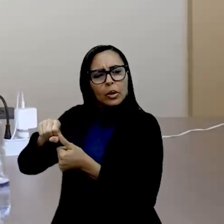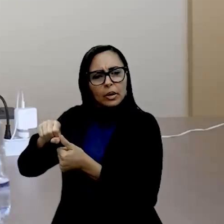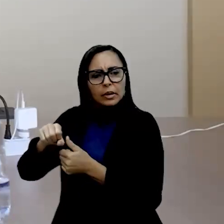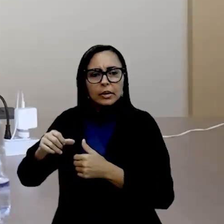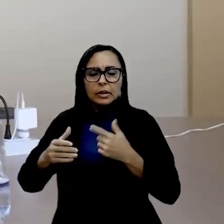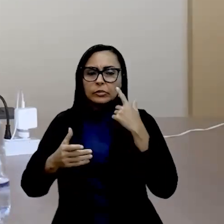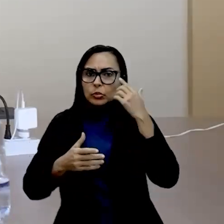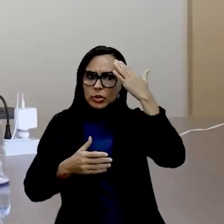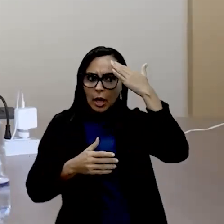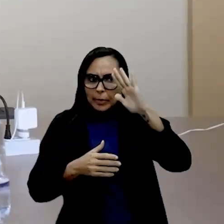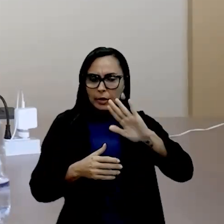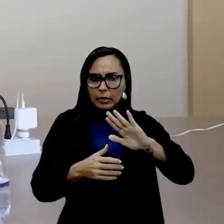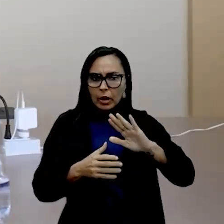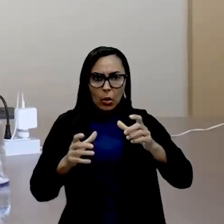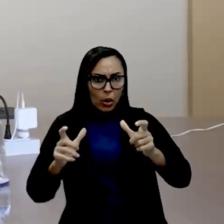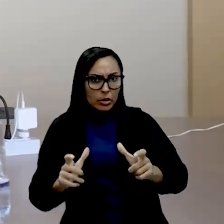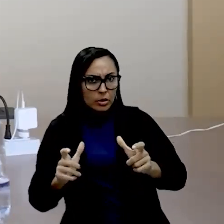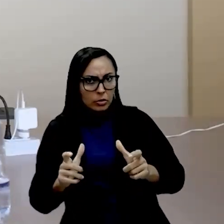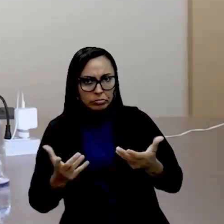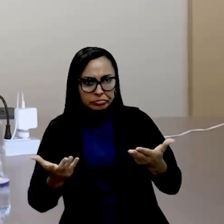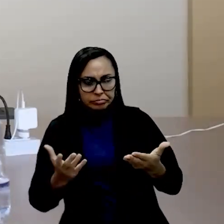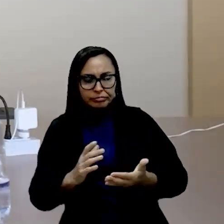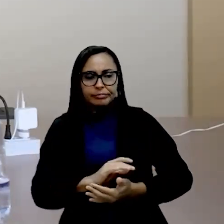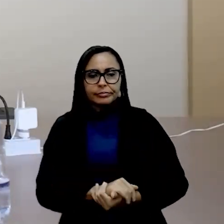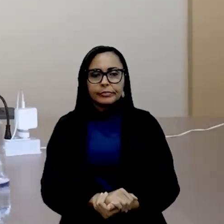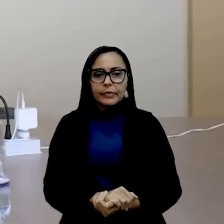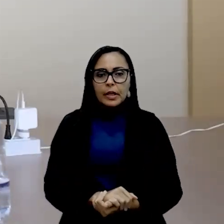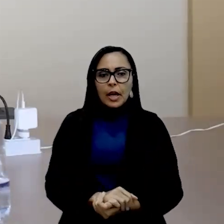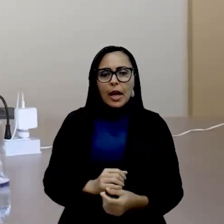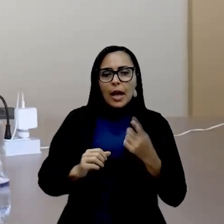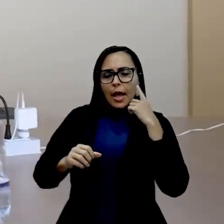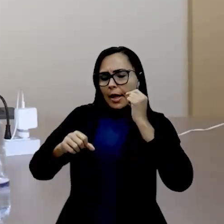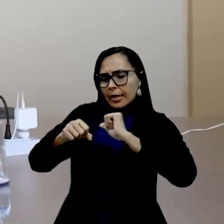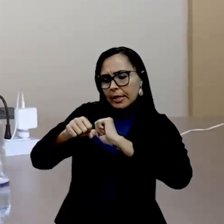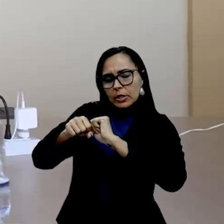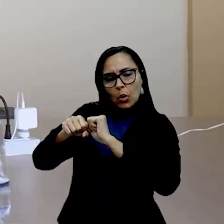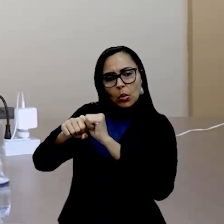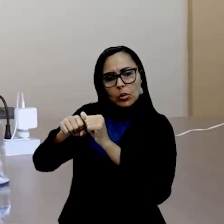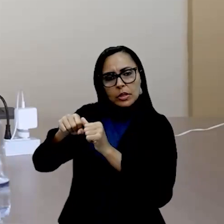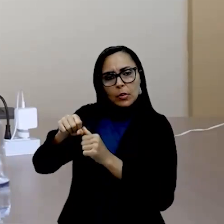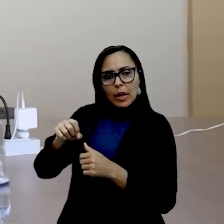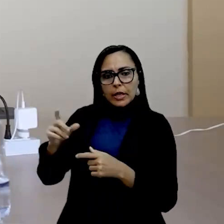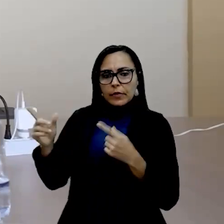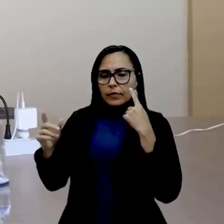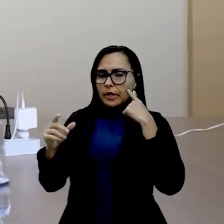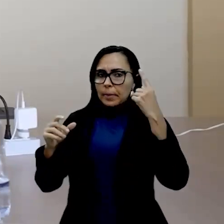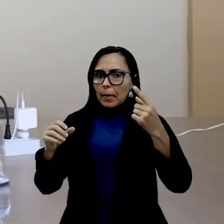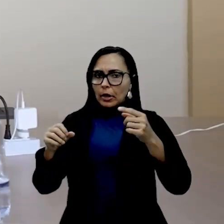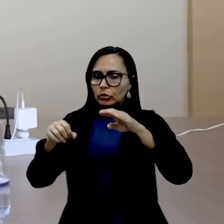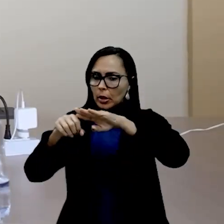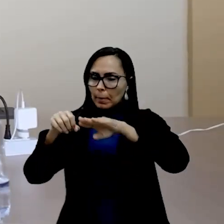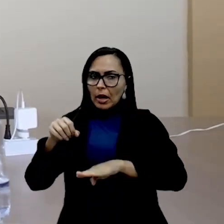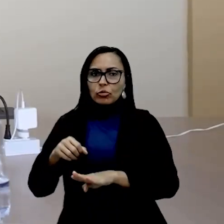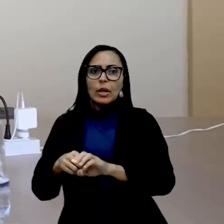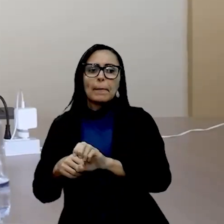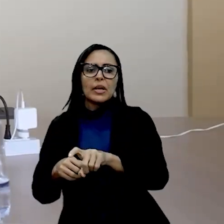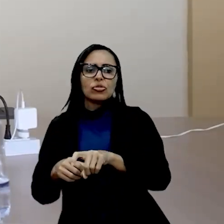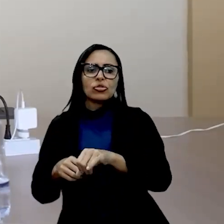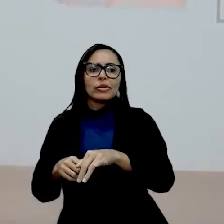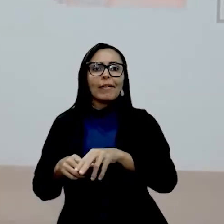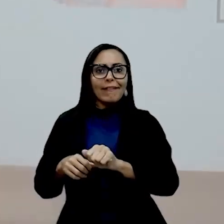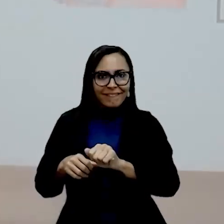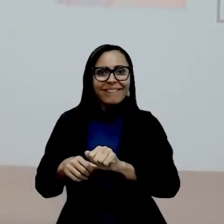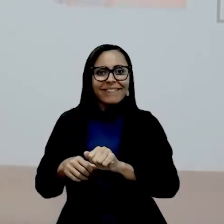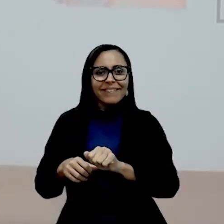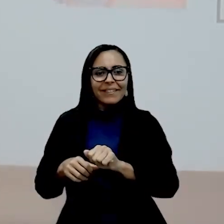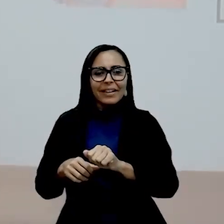sabe. Tá? Então, a próstata, esse órgãozinho aqui, ó, que fica embaixo da bexiga. Tá? E